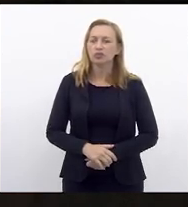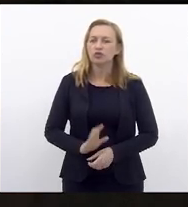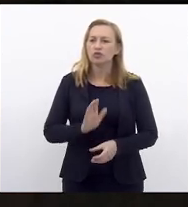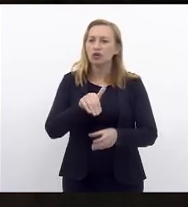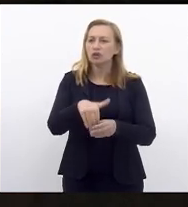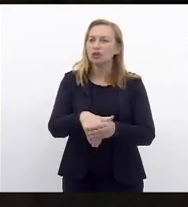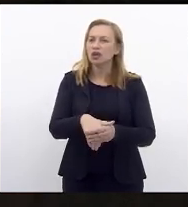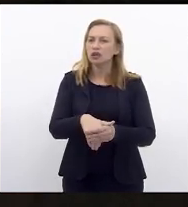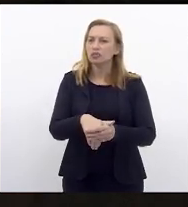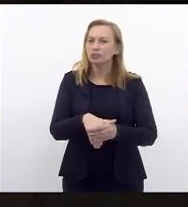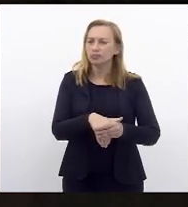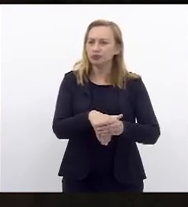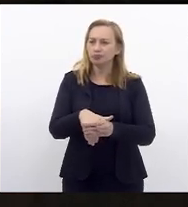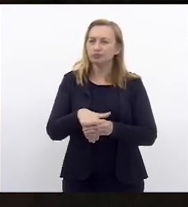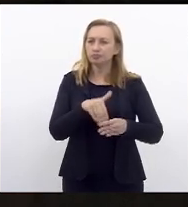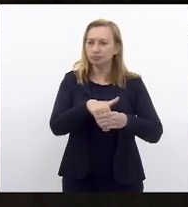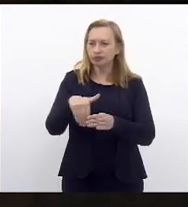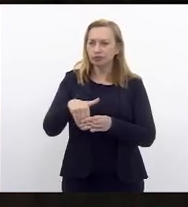Votaram.